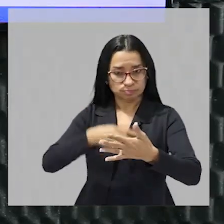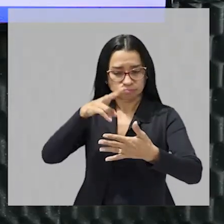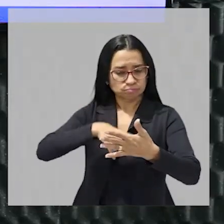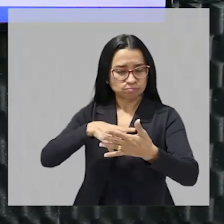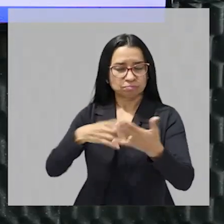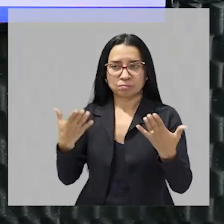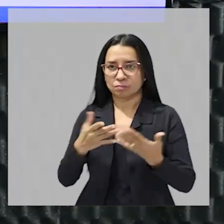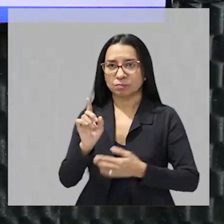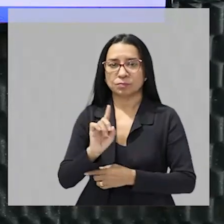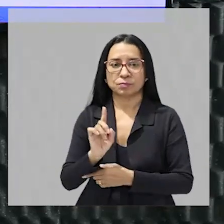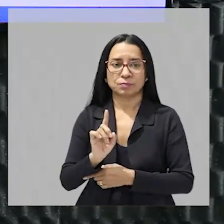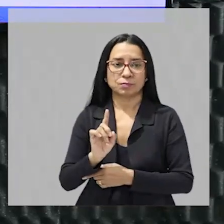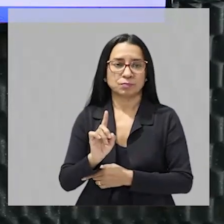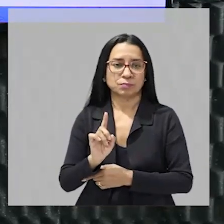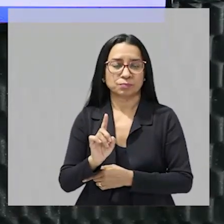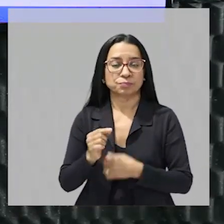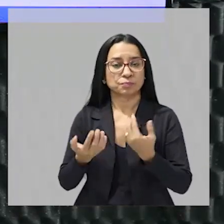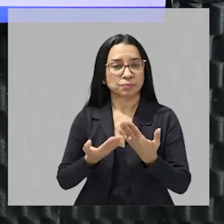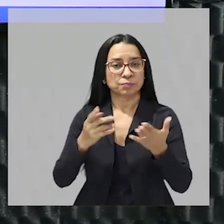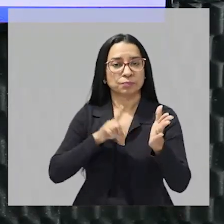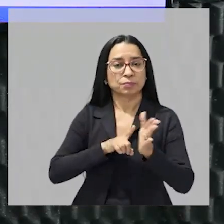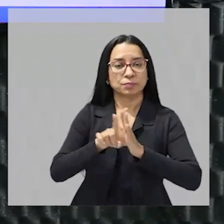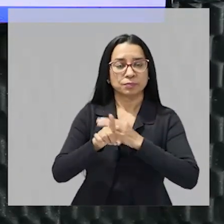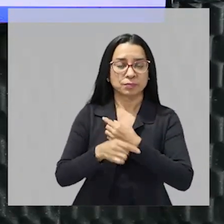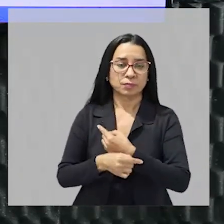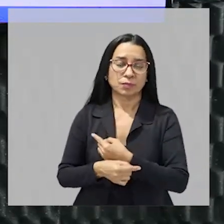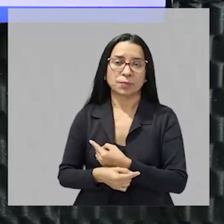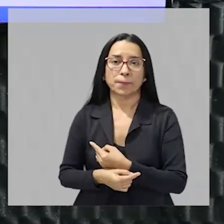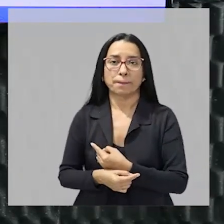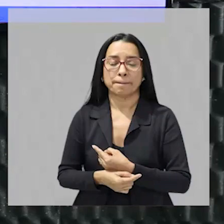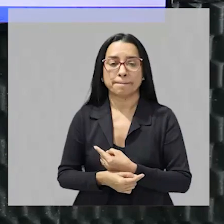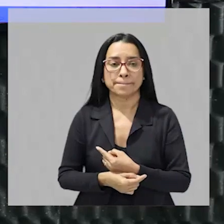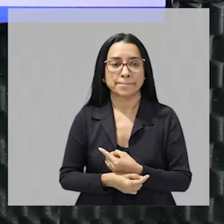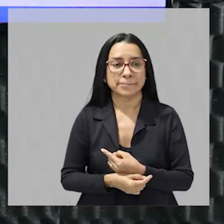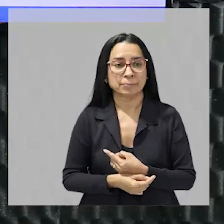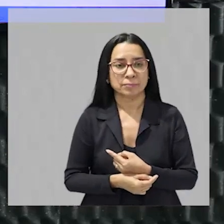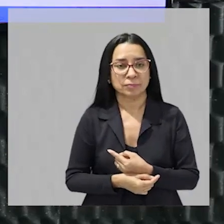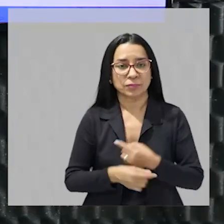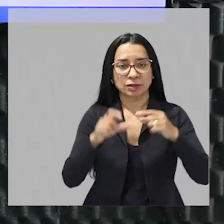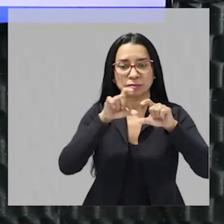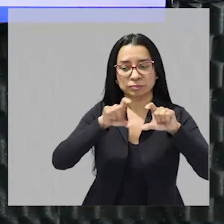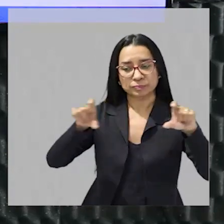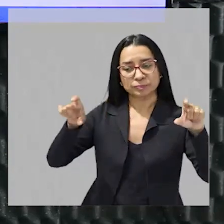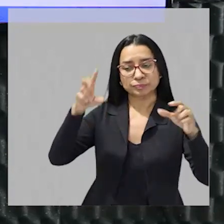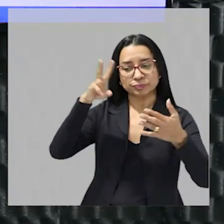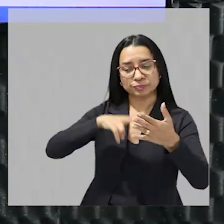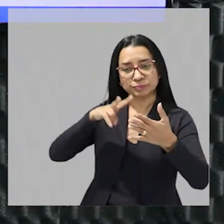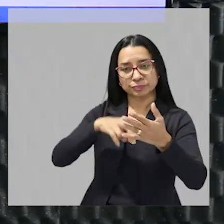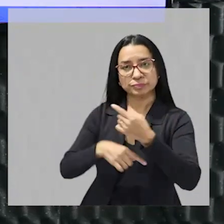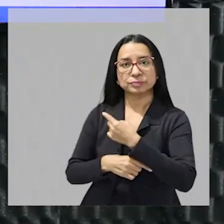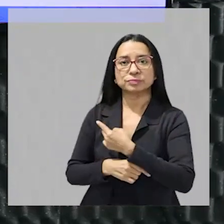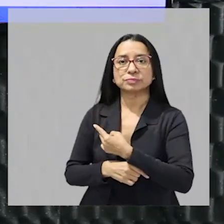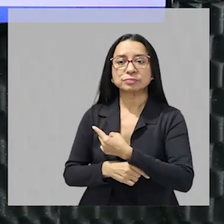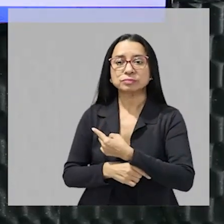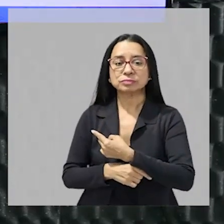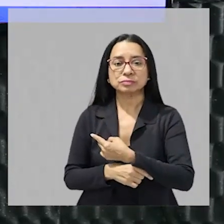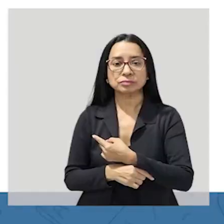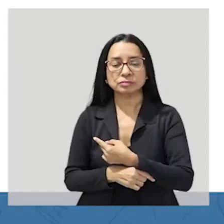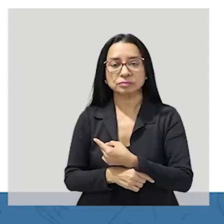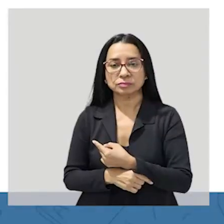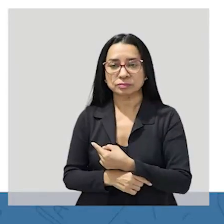agora, vou para o comando. O comando diz o seguinte, galera, tá? O trecho da letra da canção avalia o uso